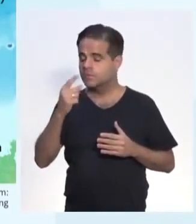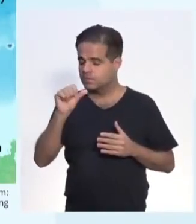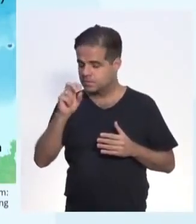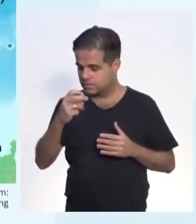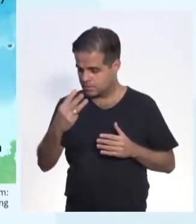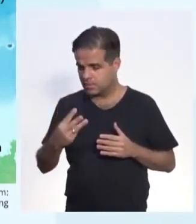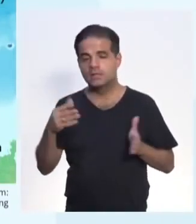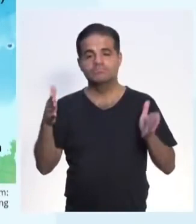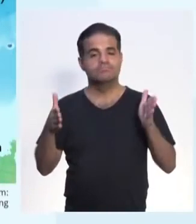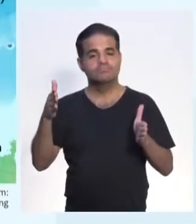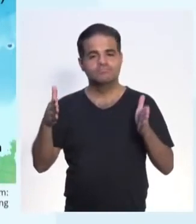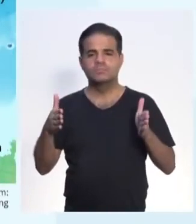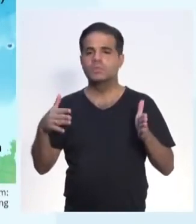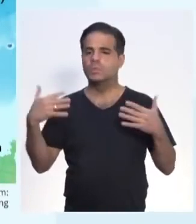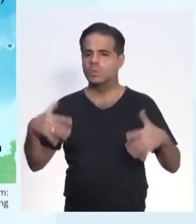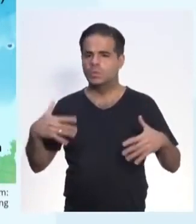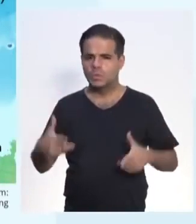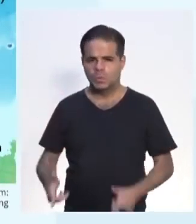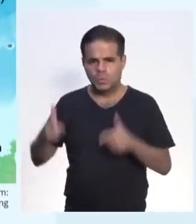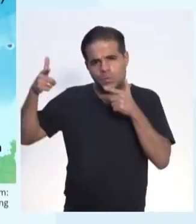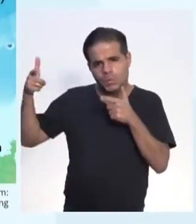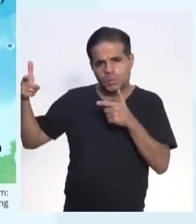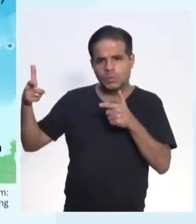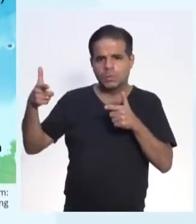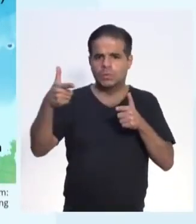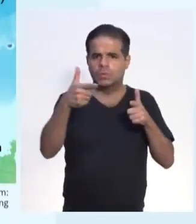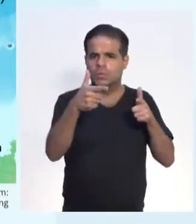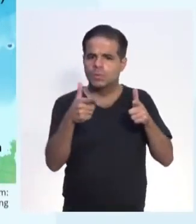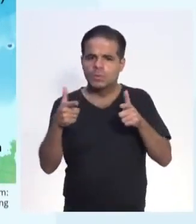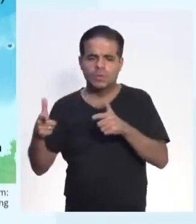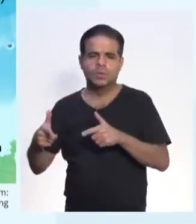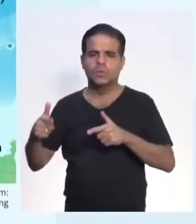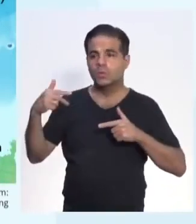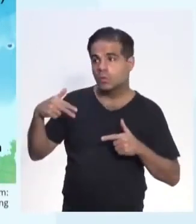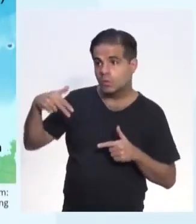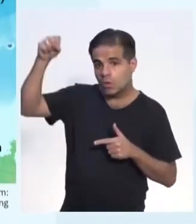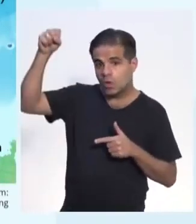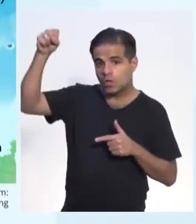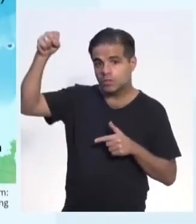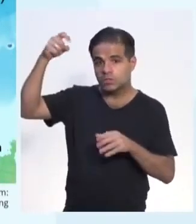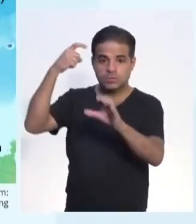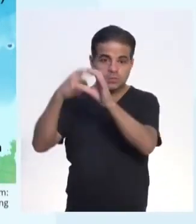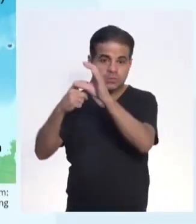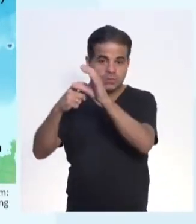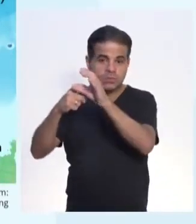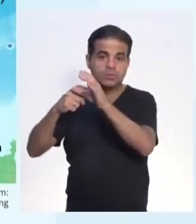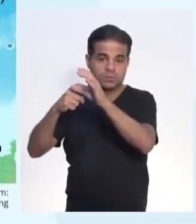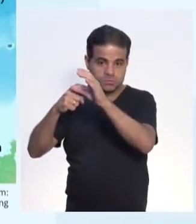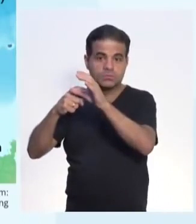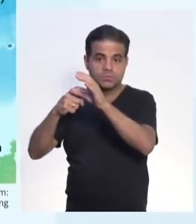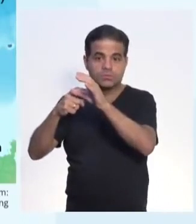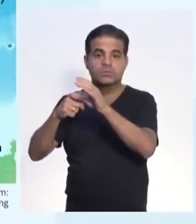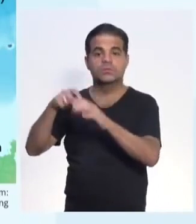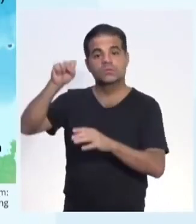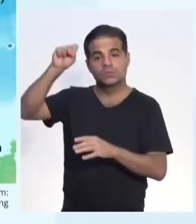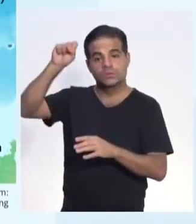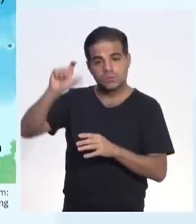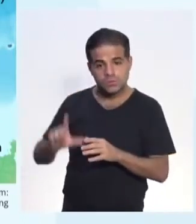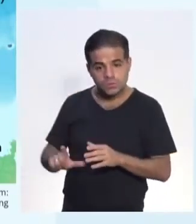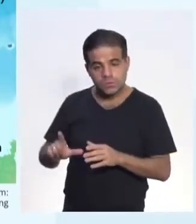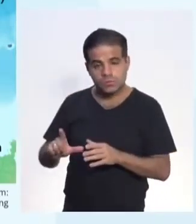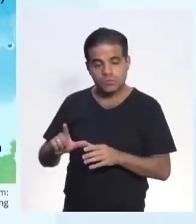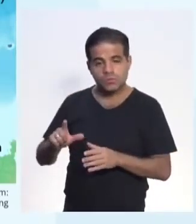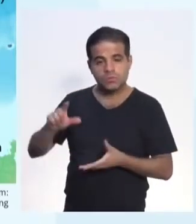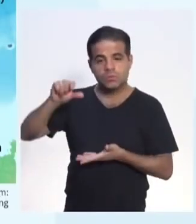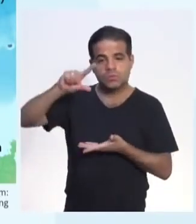1953. Foi um conflito armado também entre o norte comunista e o sul capitalista.